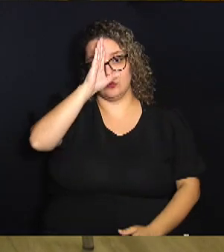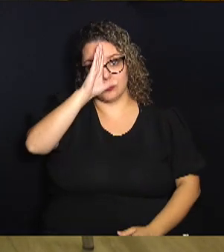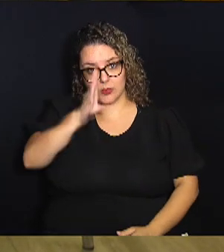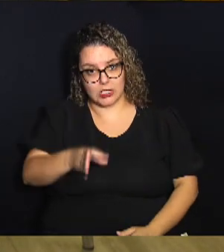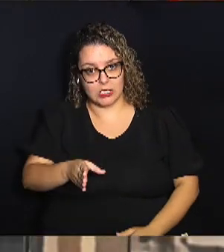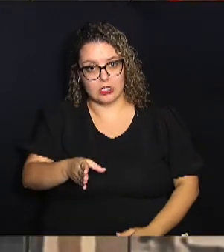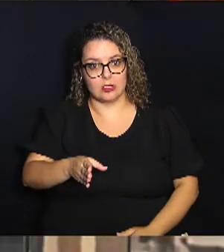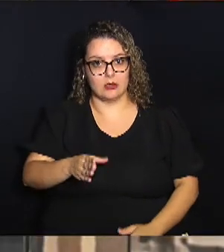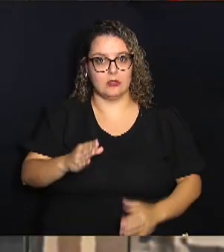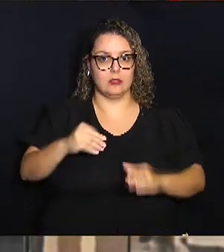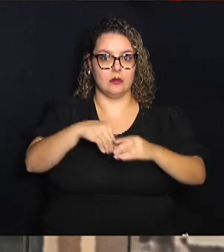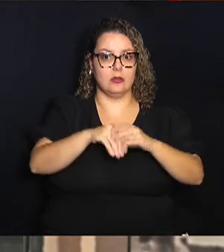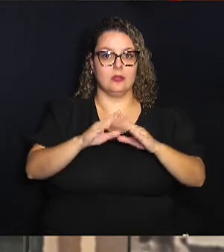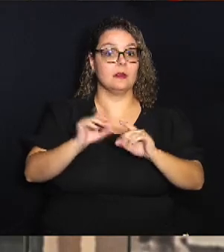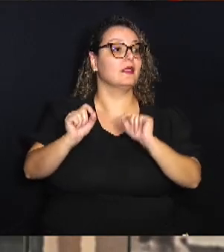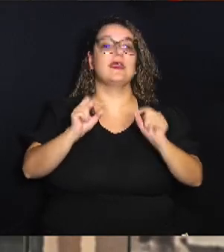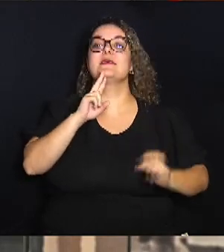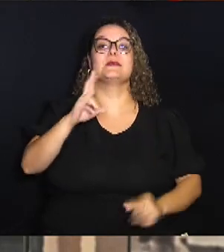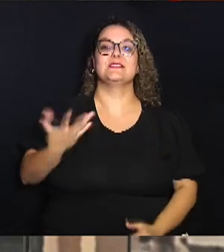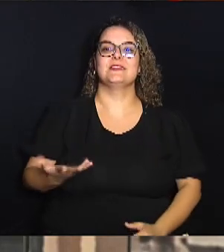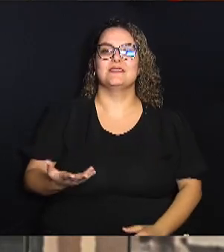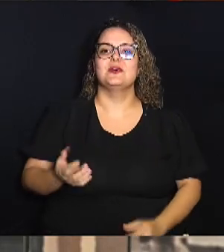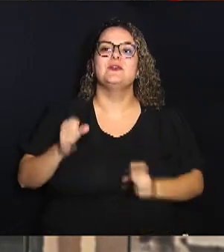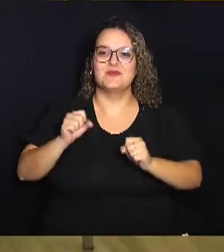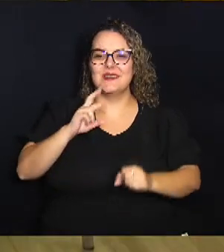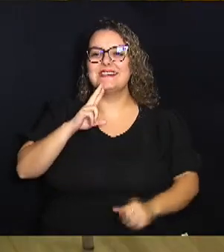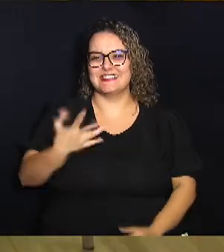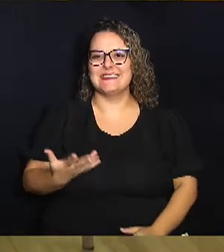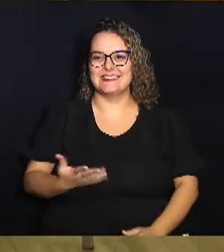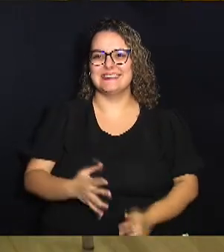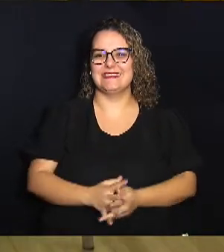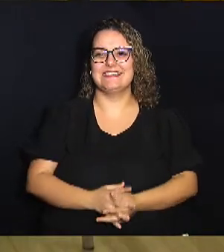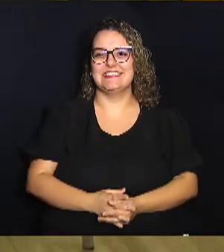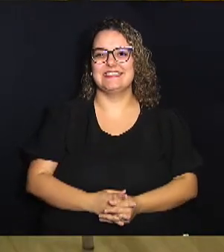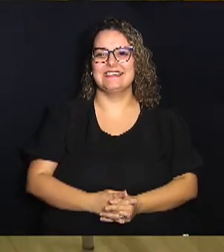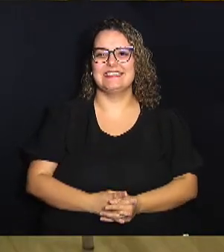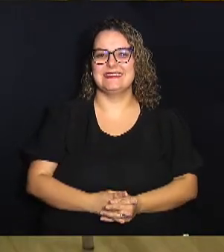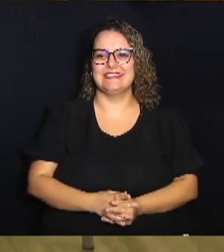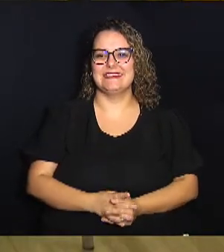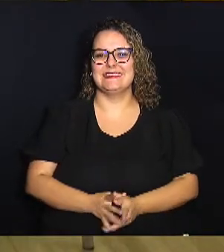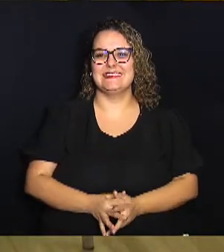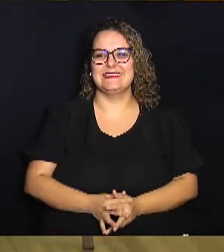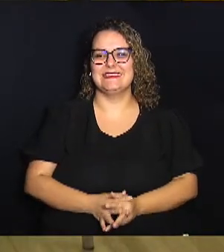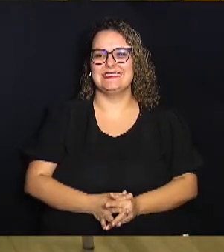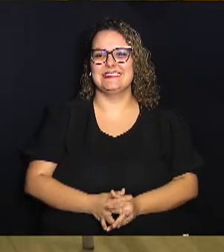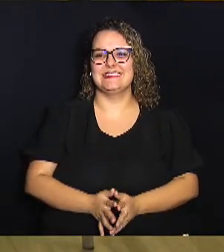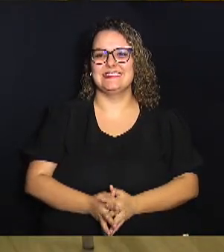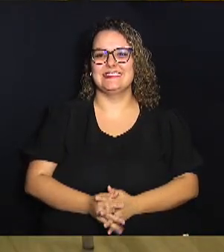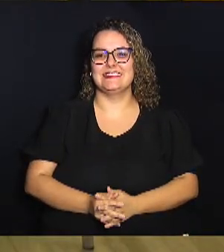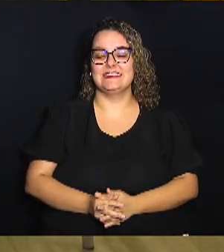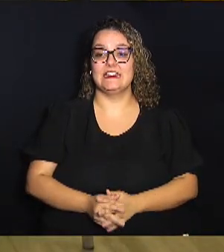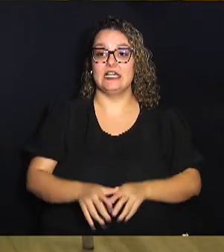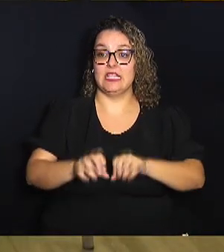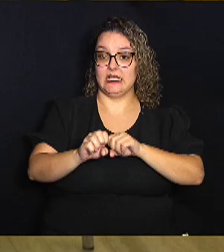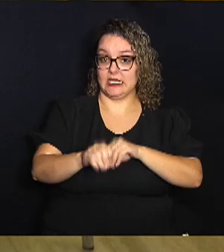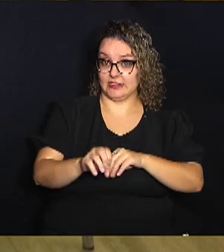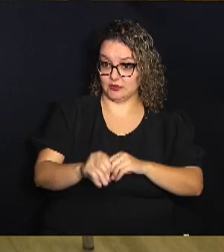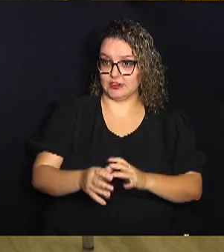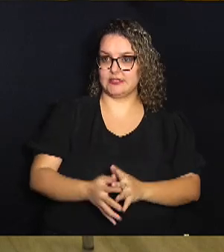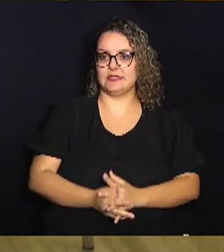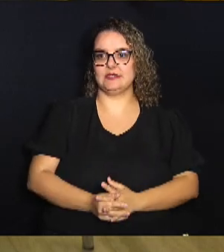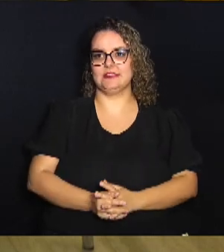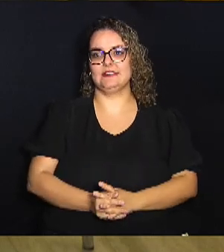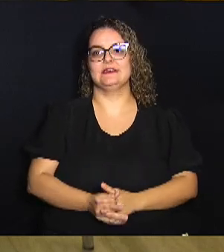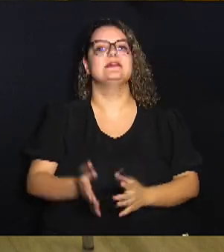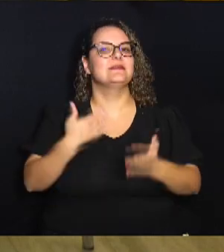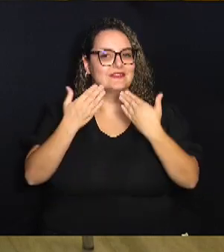em casa? Quem responde? Posso responder? À vontade. A educação, a gente também